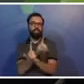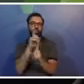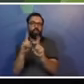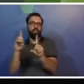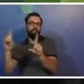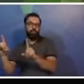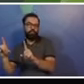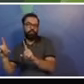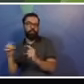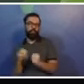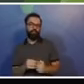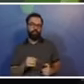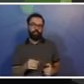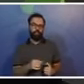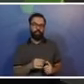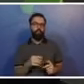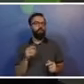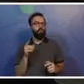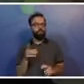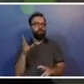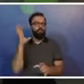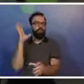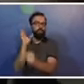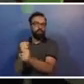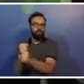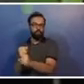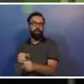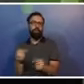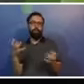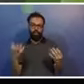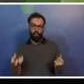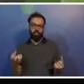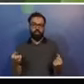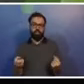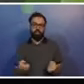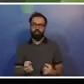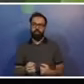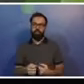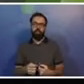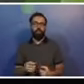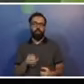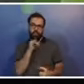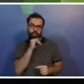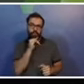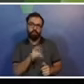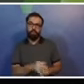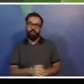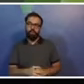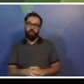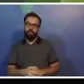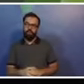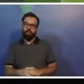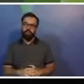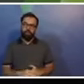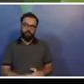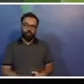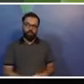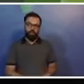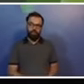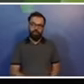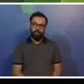igual. Eu posso juntar elas. Por exemplo, imagina o seguinte, eu tenho